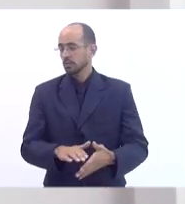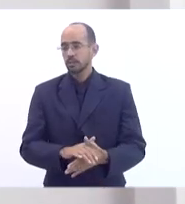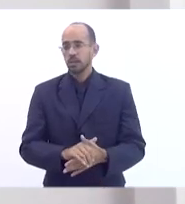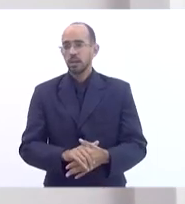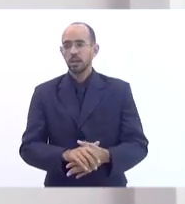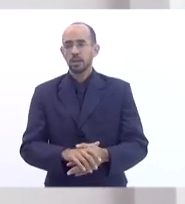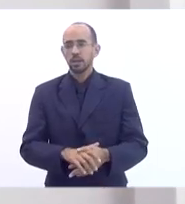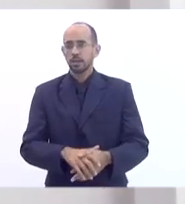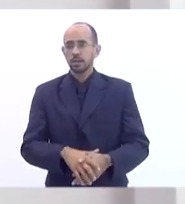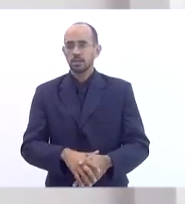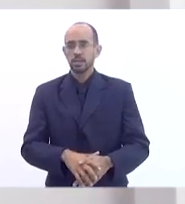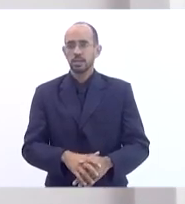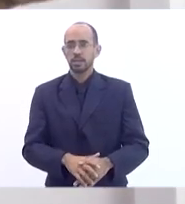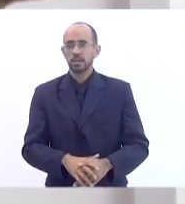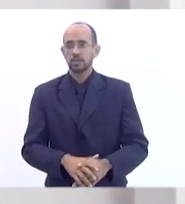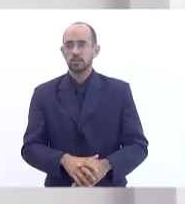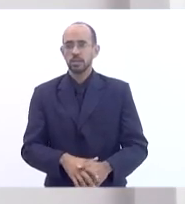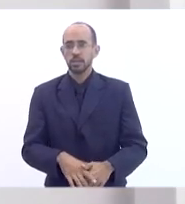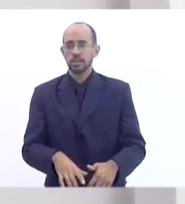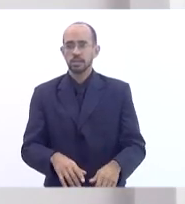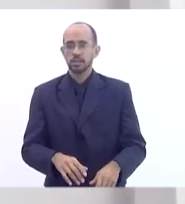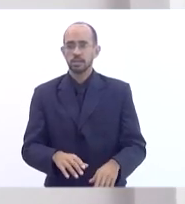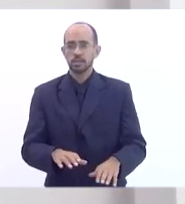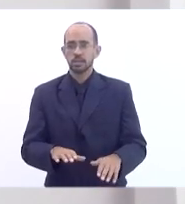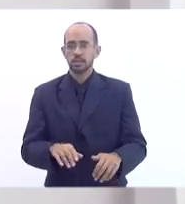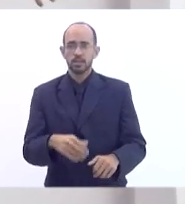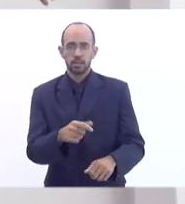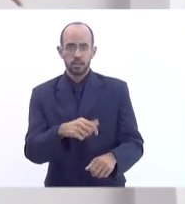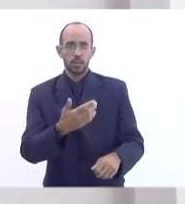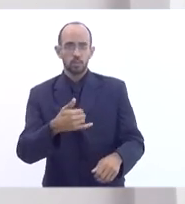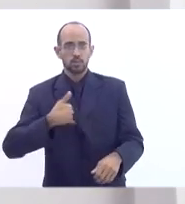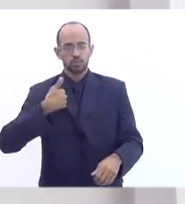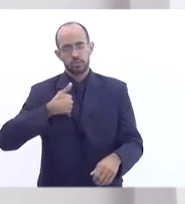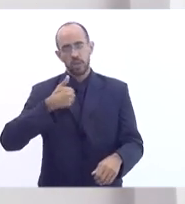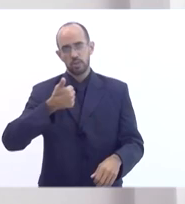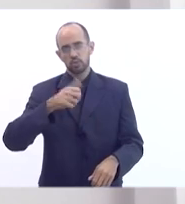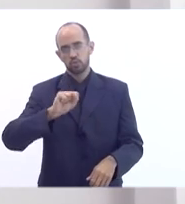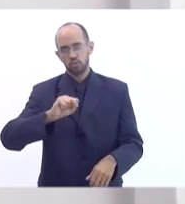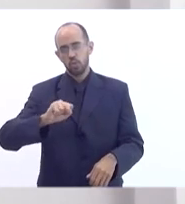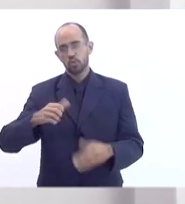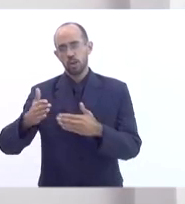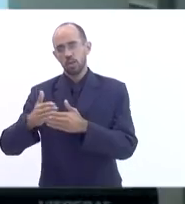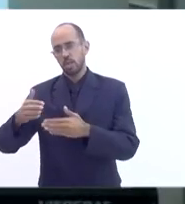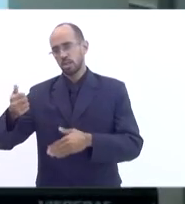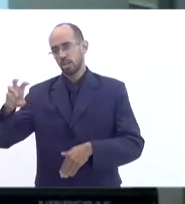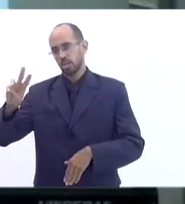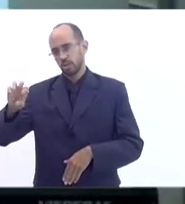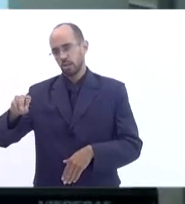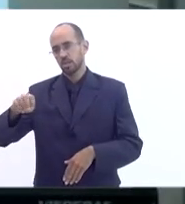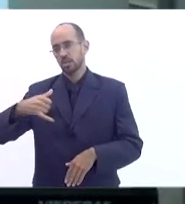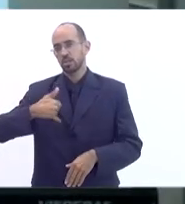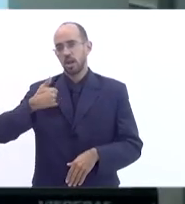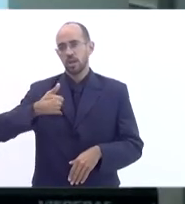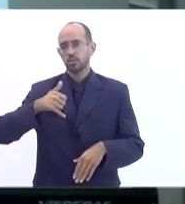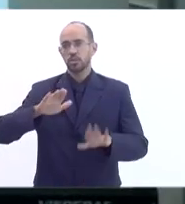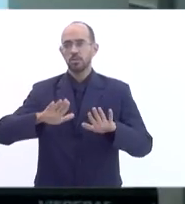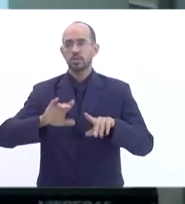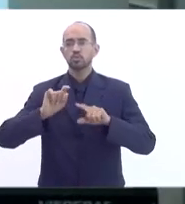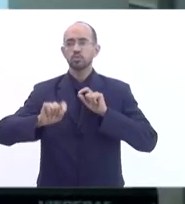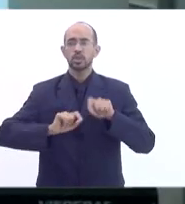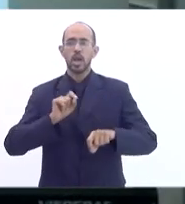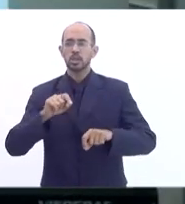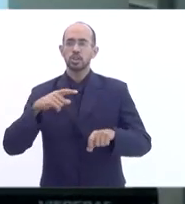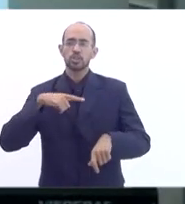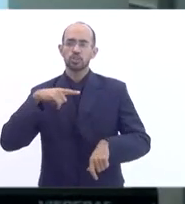edital Ficou claro que a idade era de 18 a 30 anos Oi e o quê que nós temos